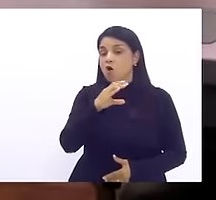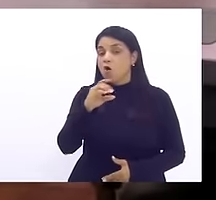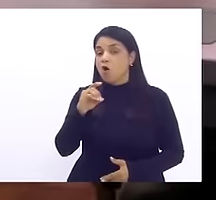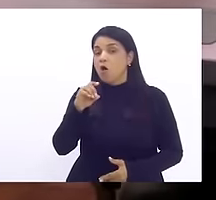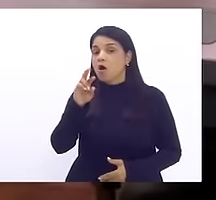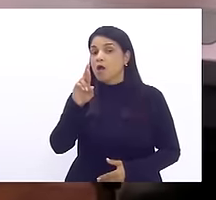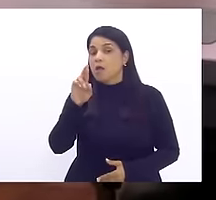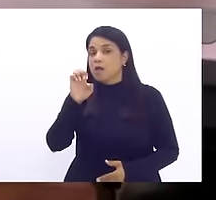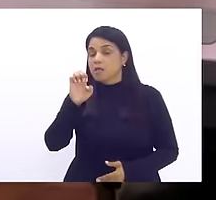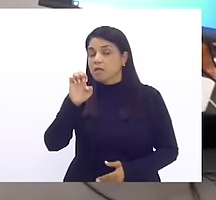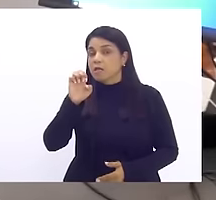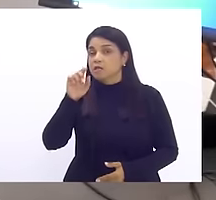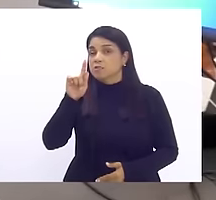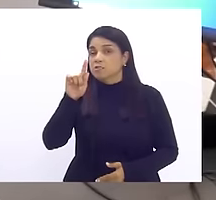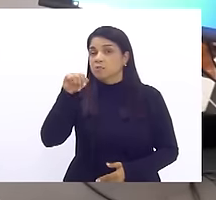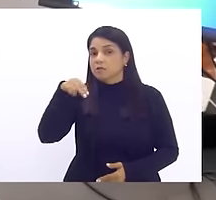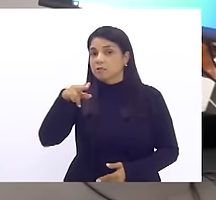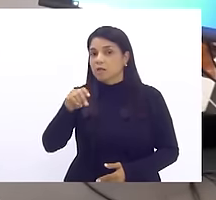afastado